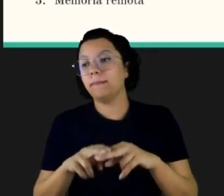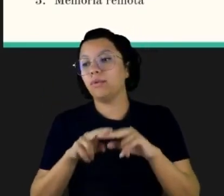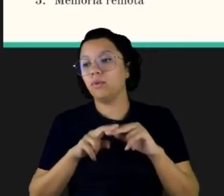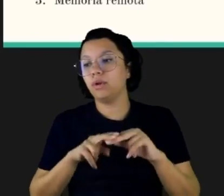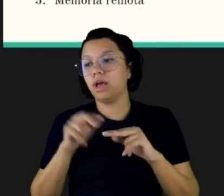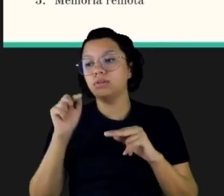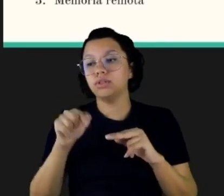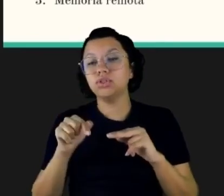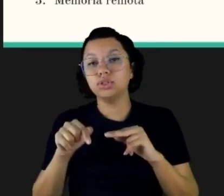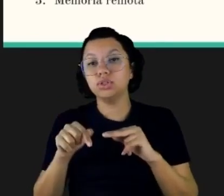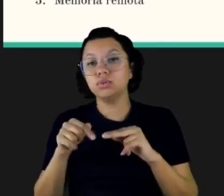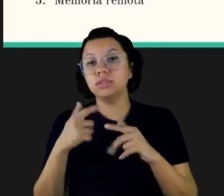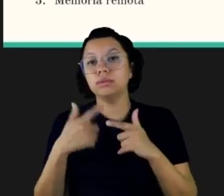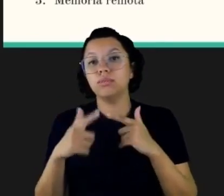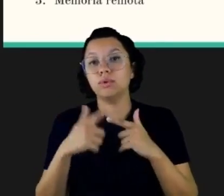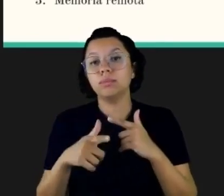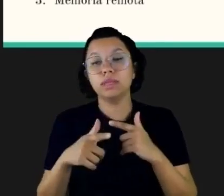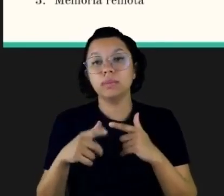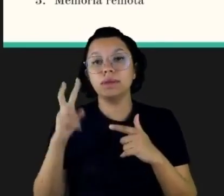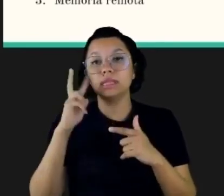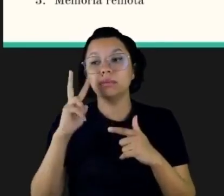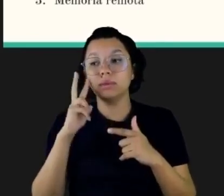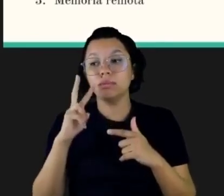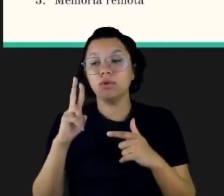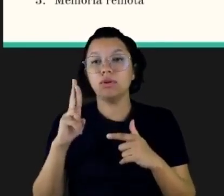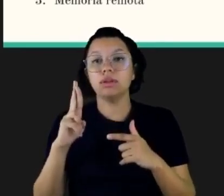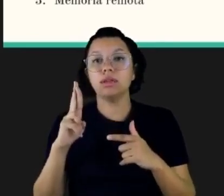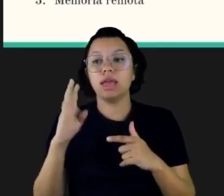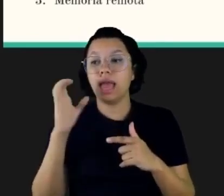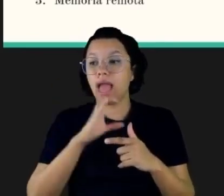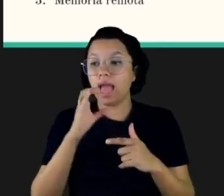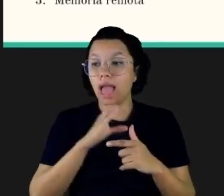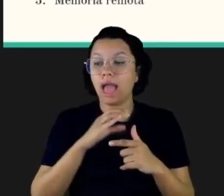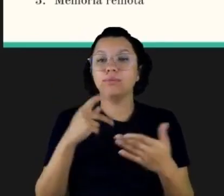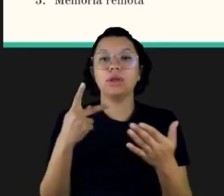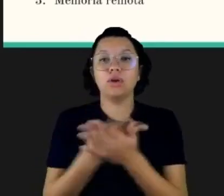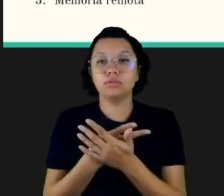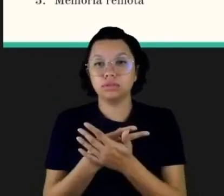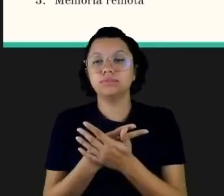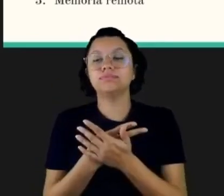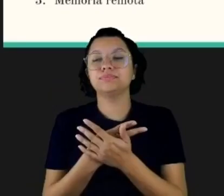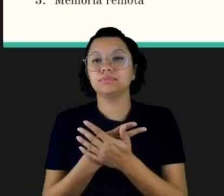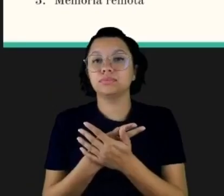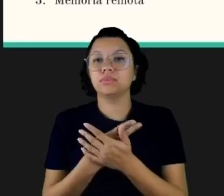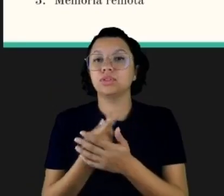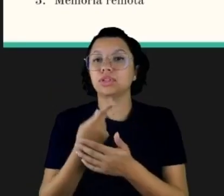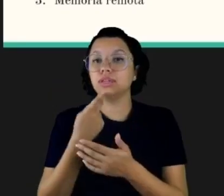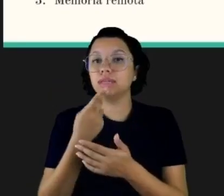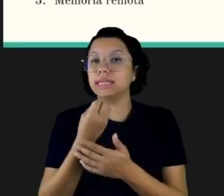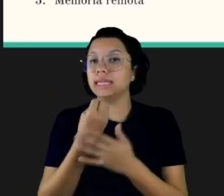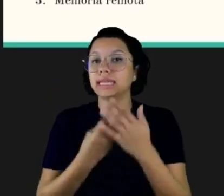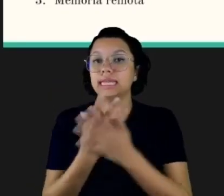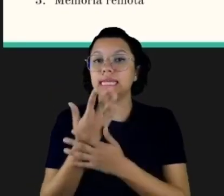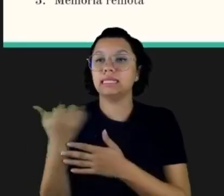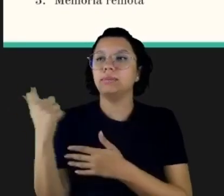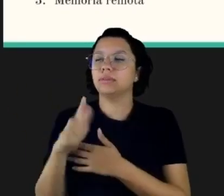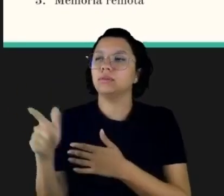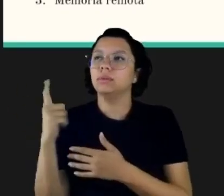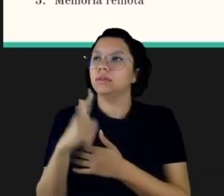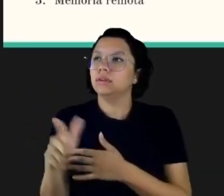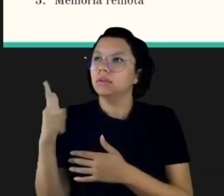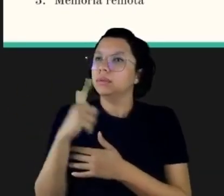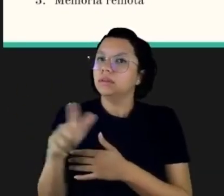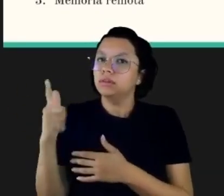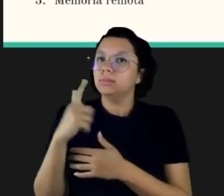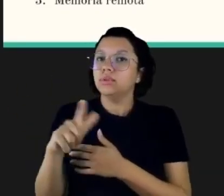da memória recente que gera esse sintoma da repetição. E saber disso faz com que a gente cuide deles